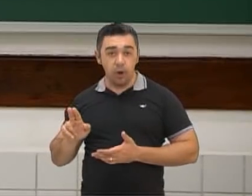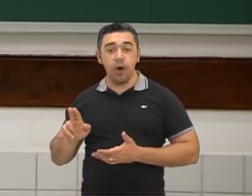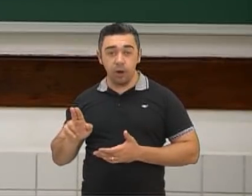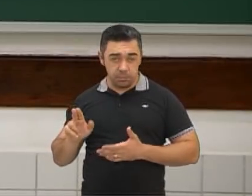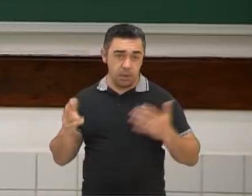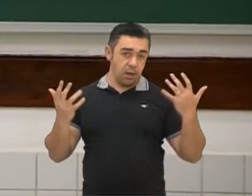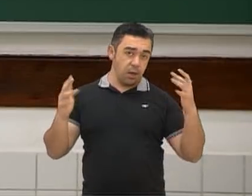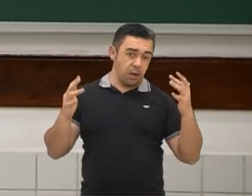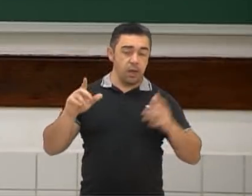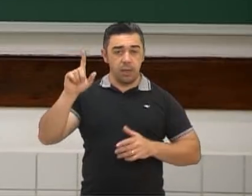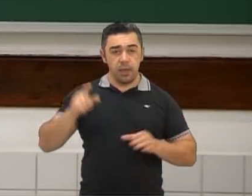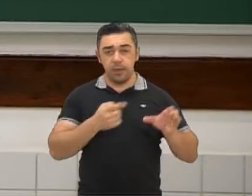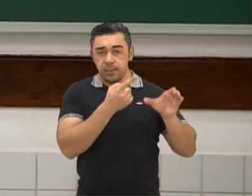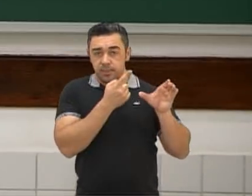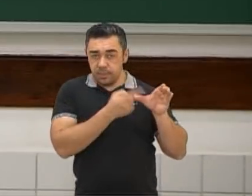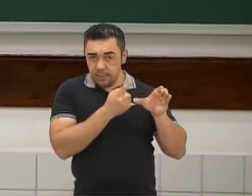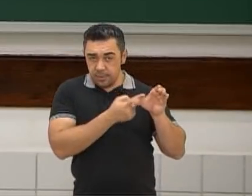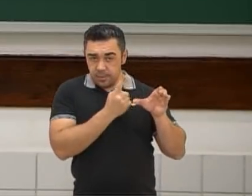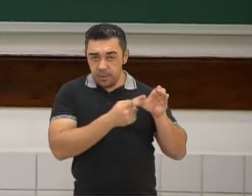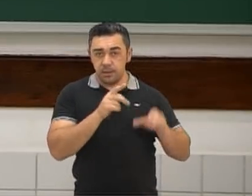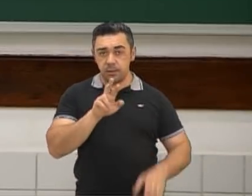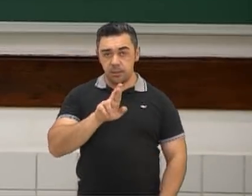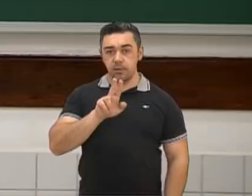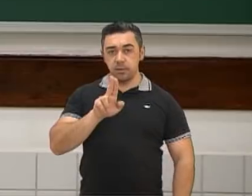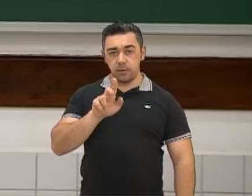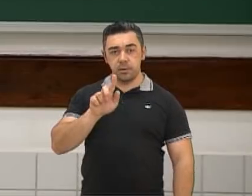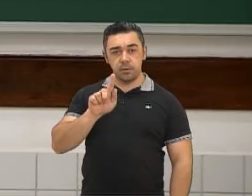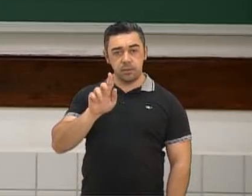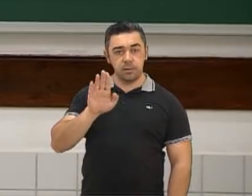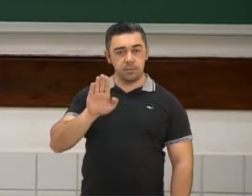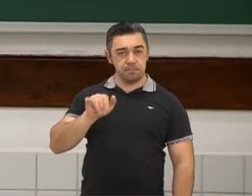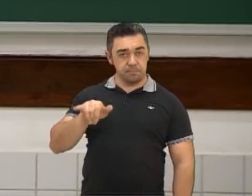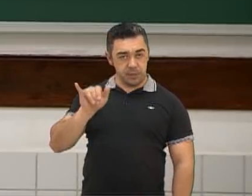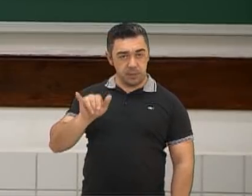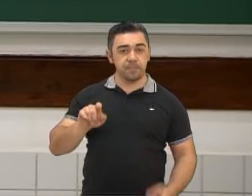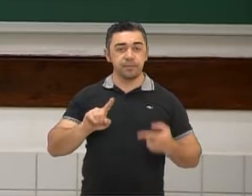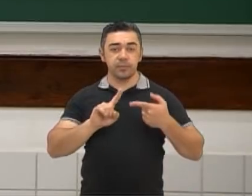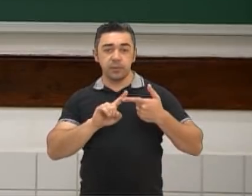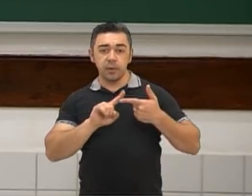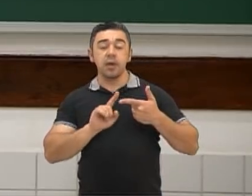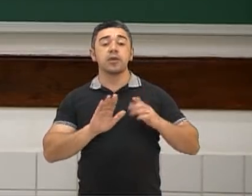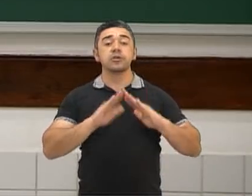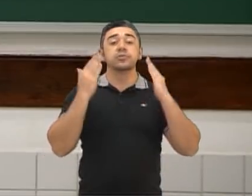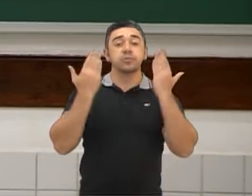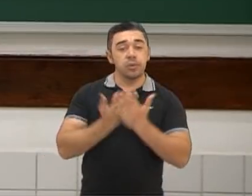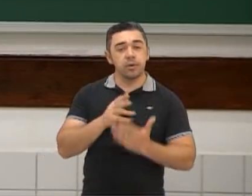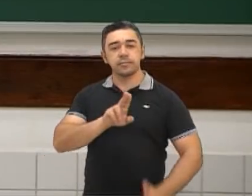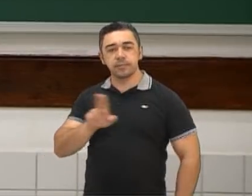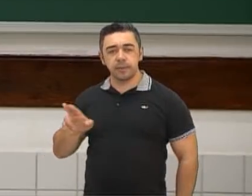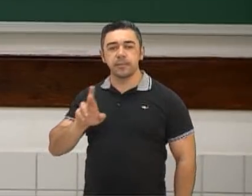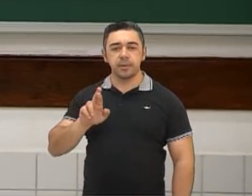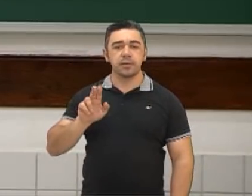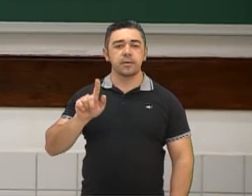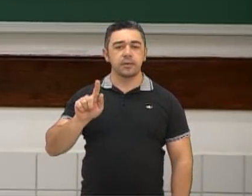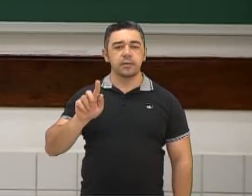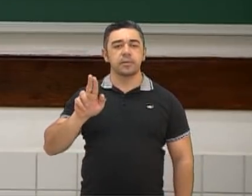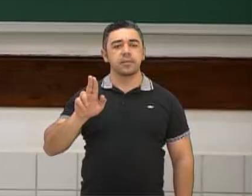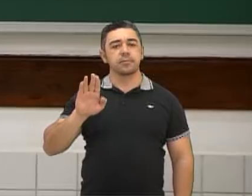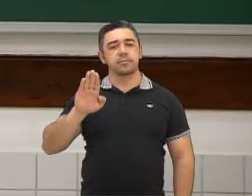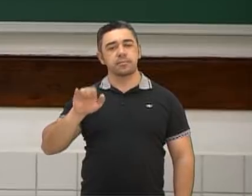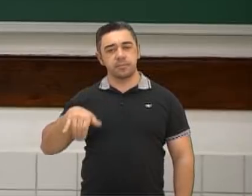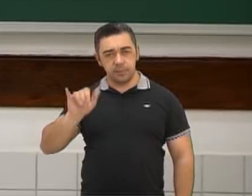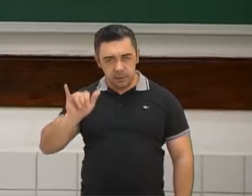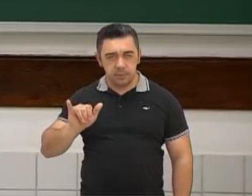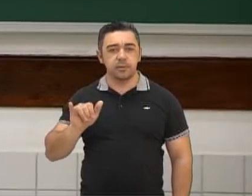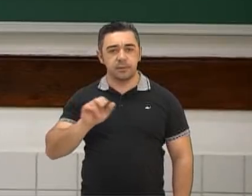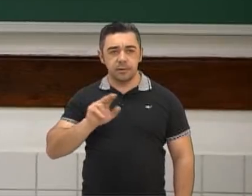do esporte, o nome da cidade e o nome da escola aonde aconteceu essa jogada do